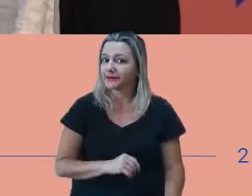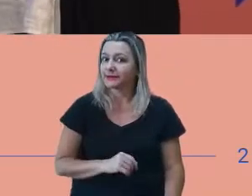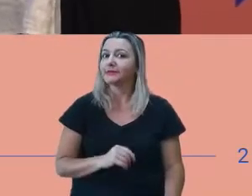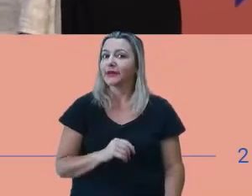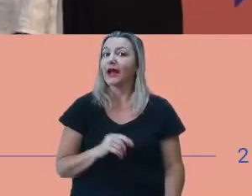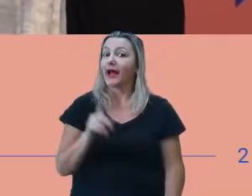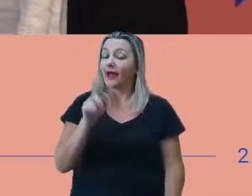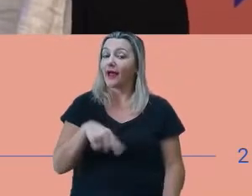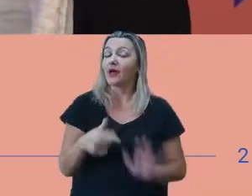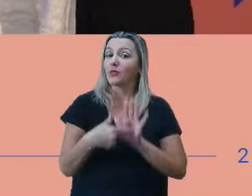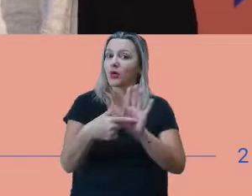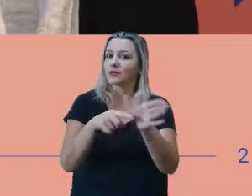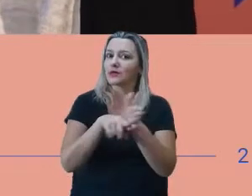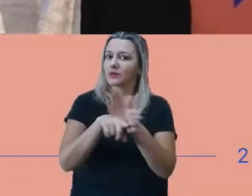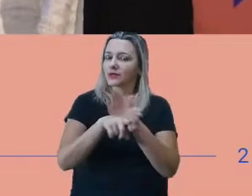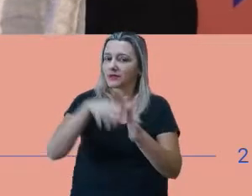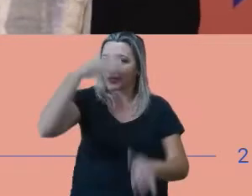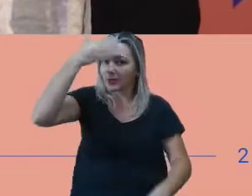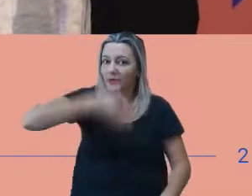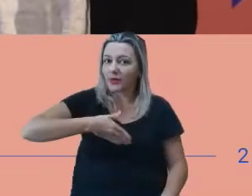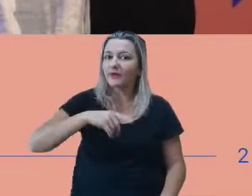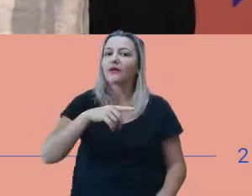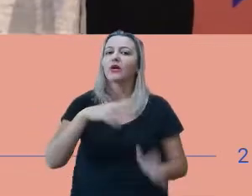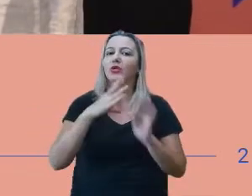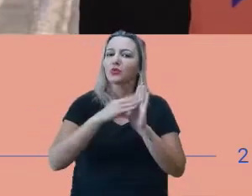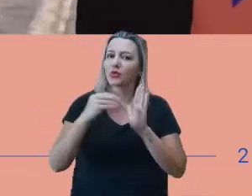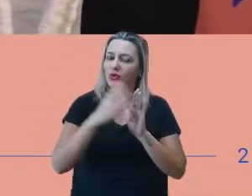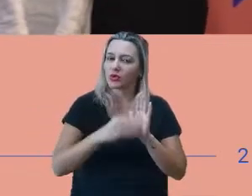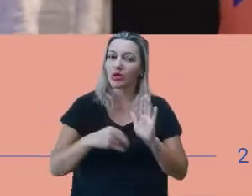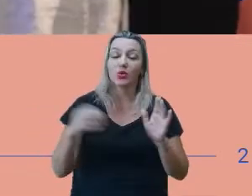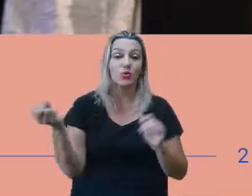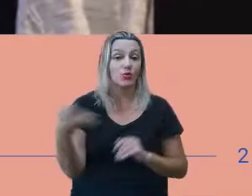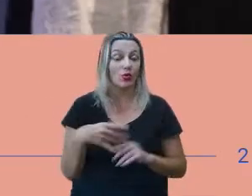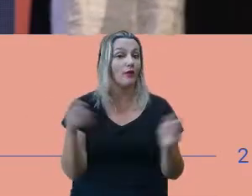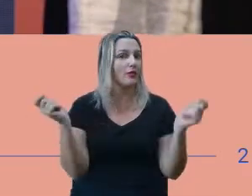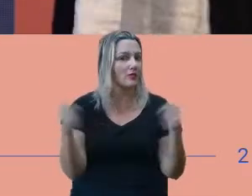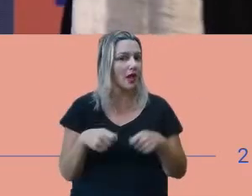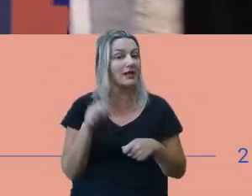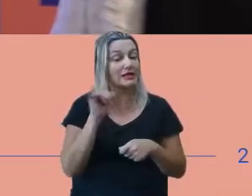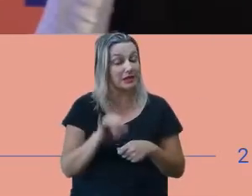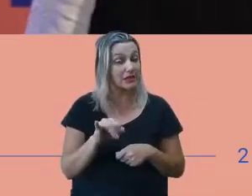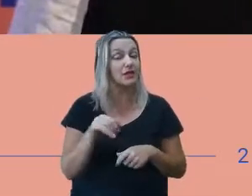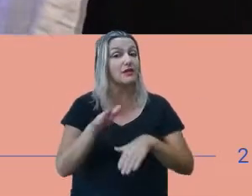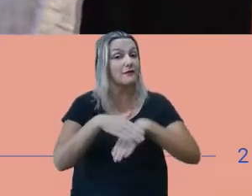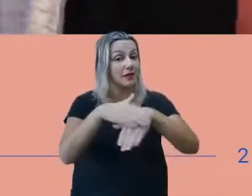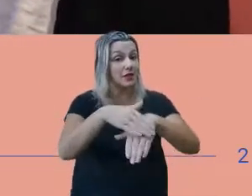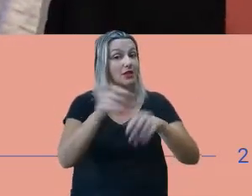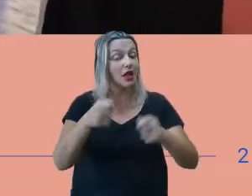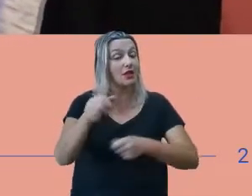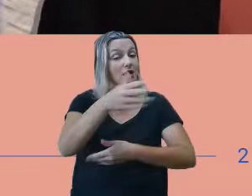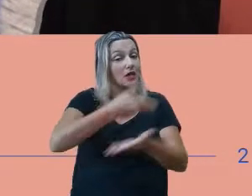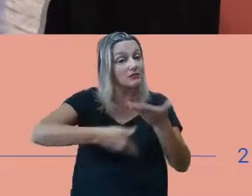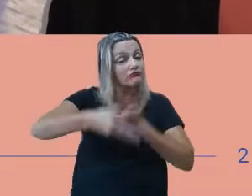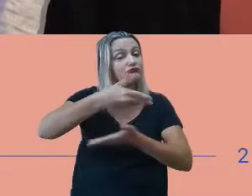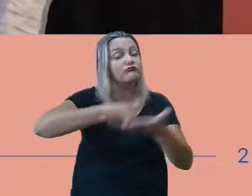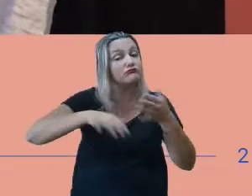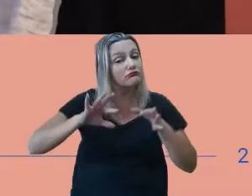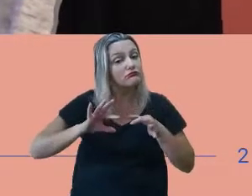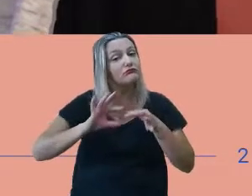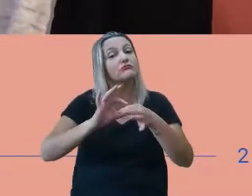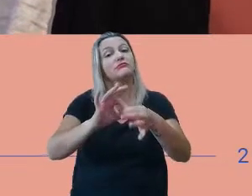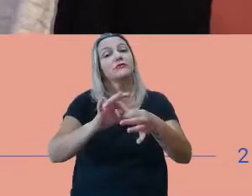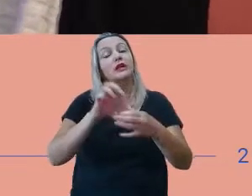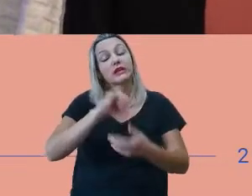de que o novo modelo é possível que a gente pode fazer se a gente colaborar se a gente unir e se a gente então é